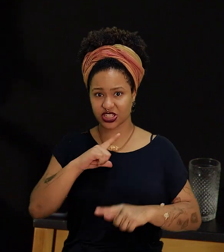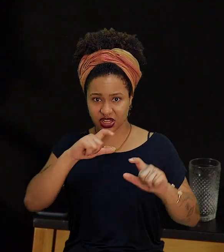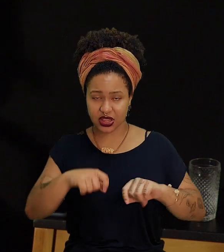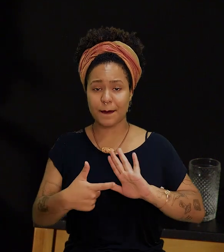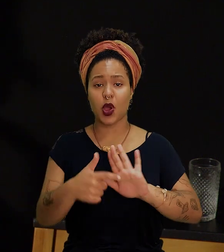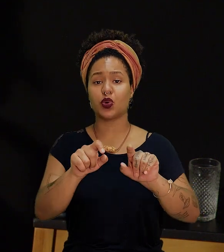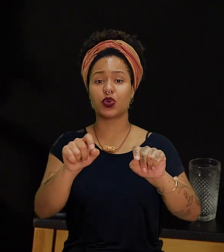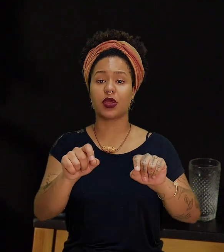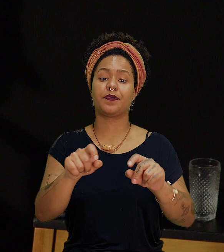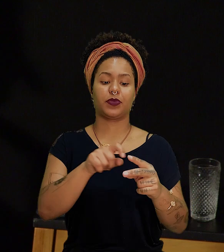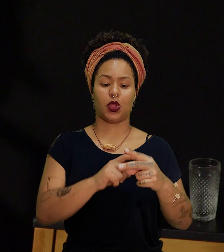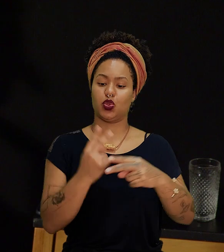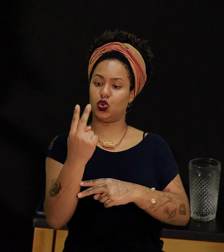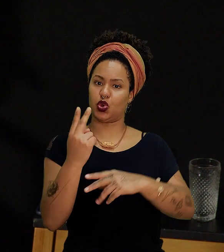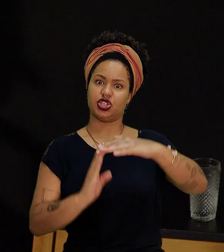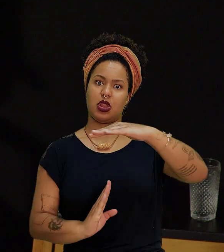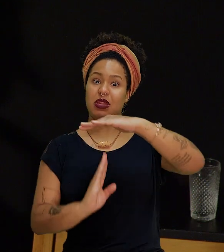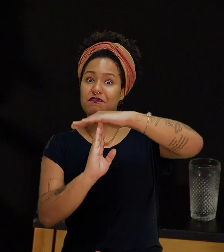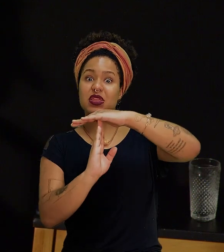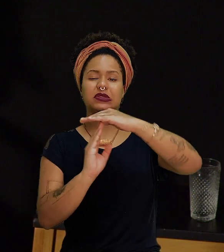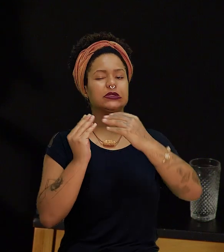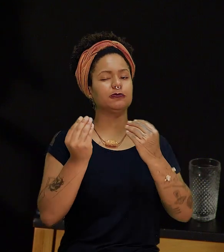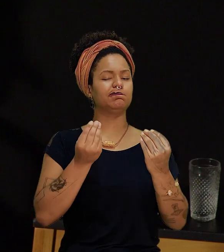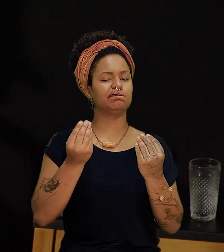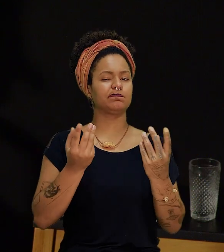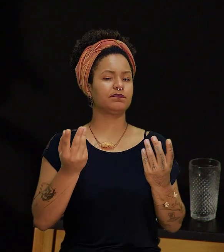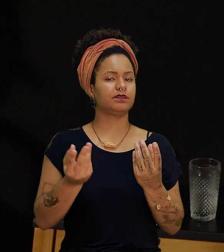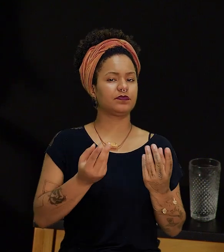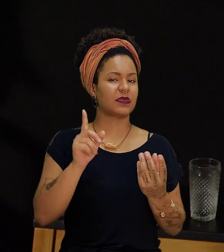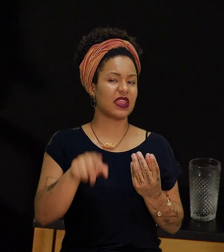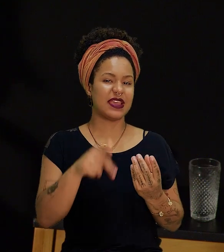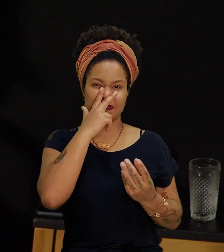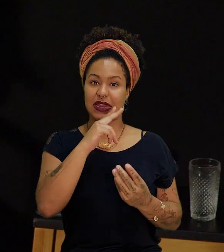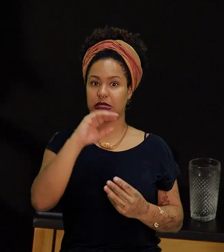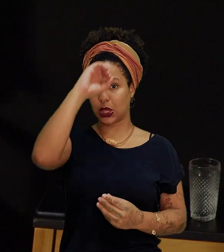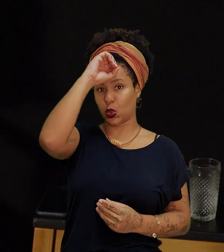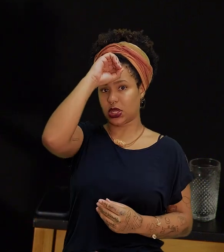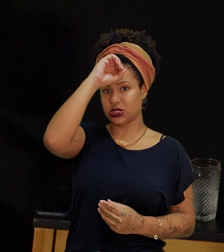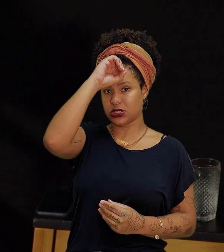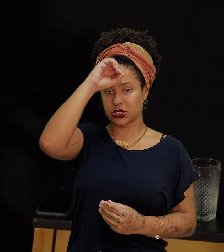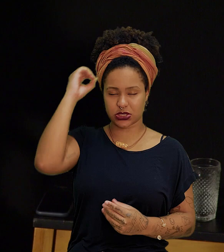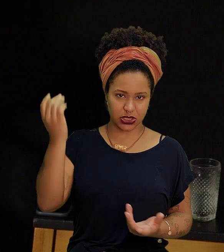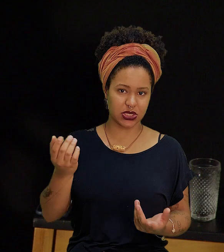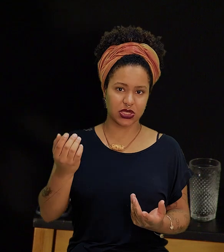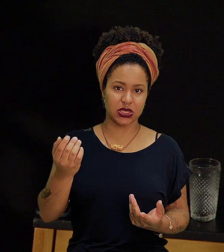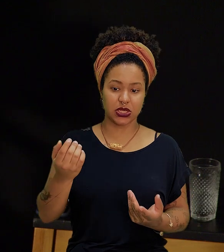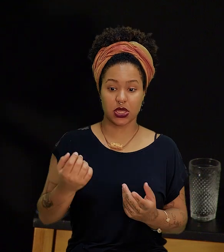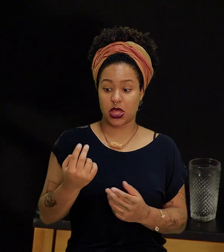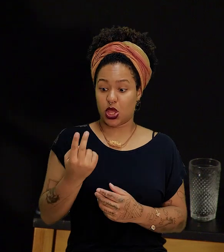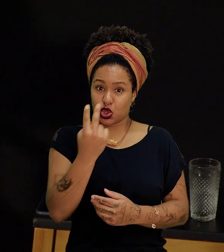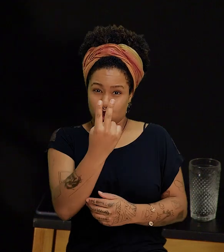que 2 é um limite assim de, digamos, de ignorância.